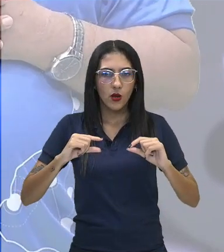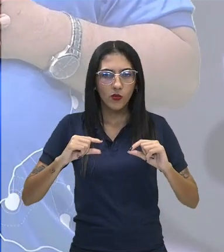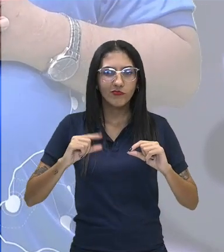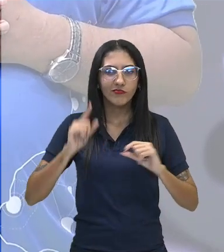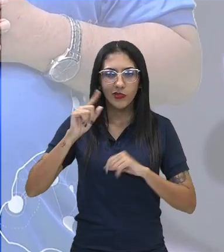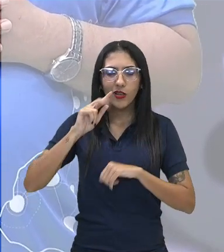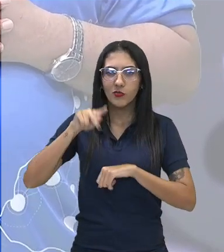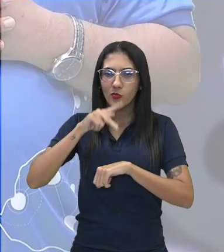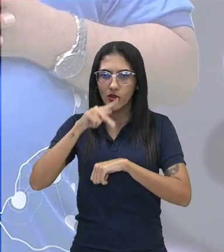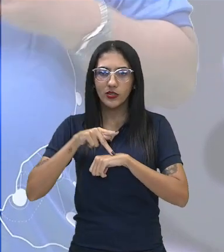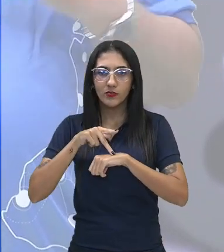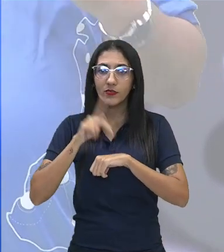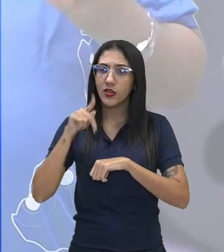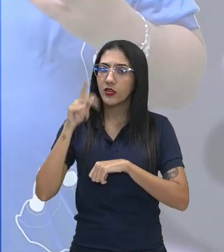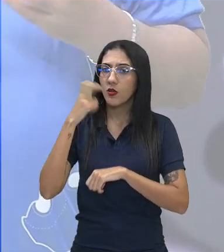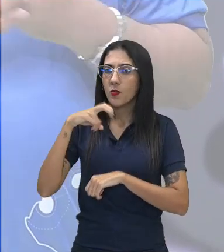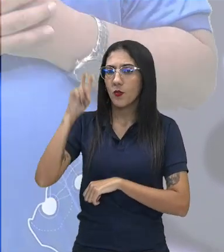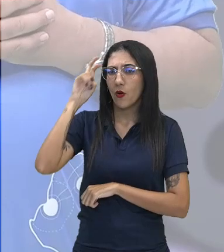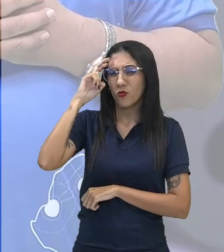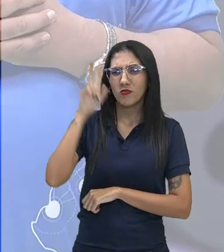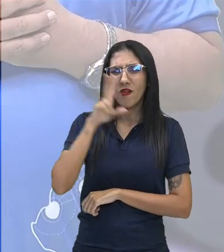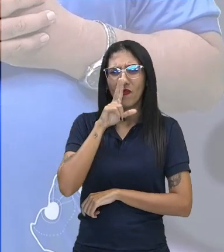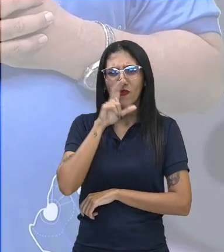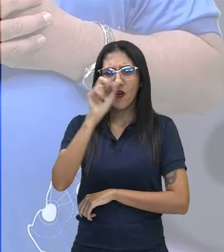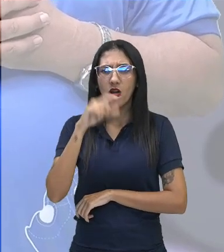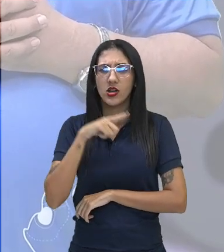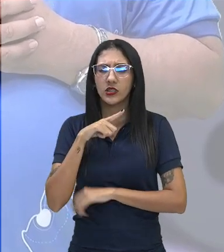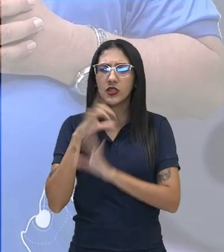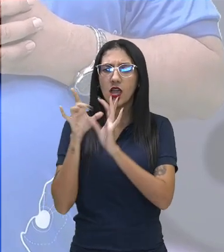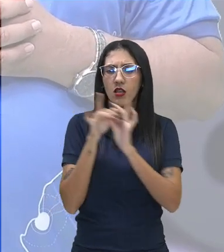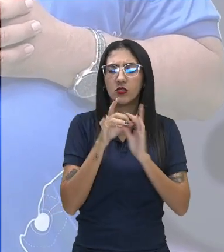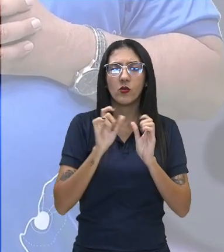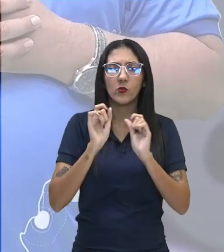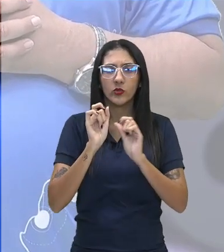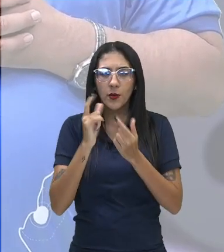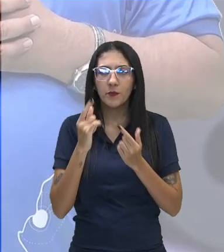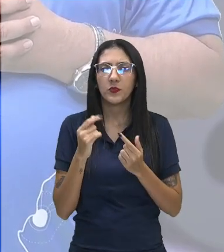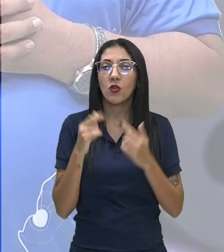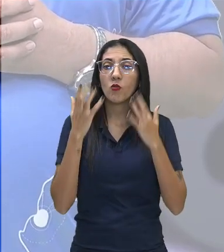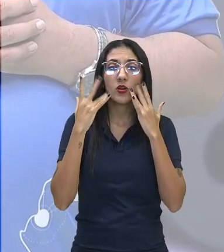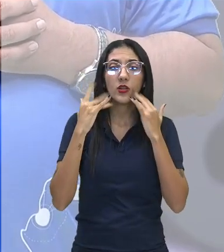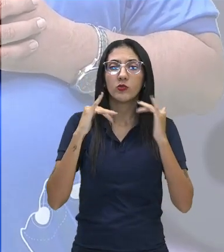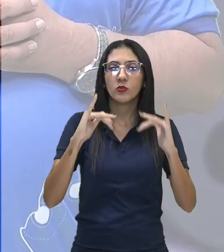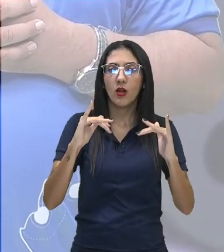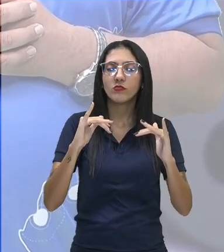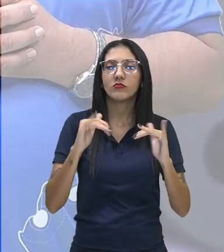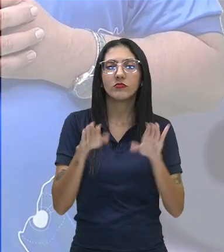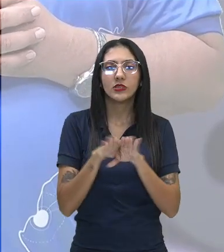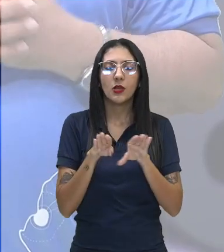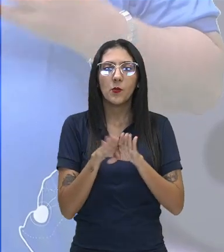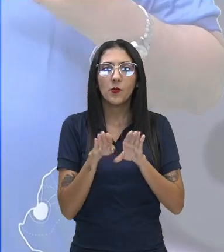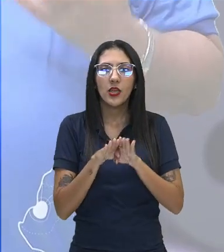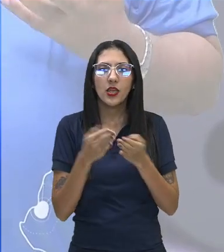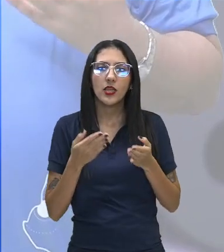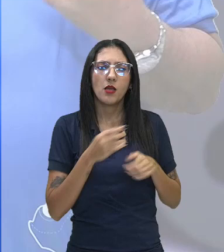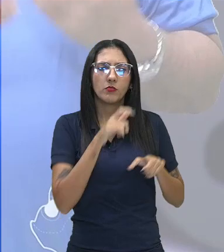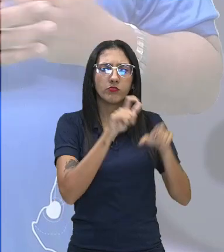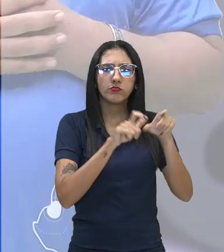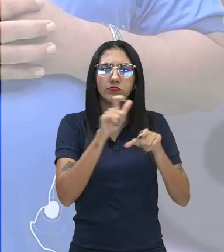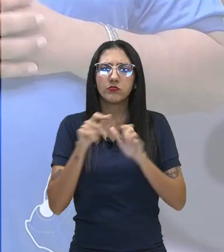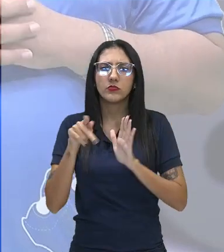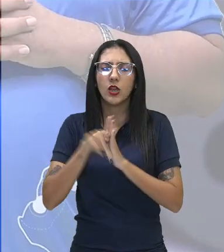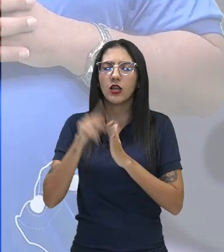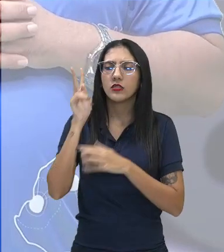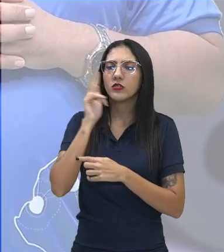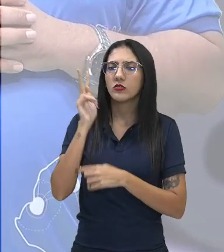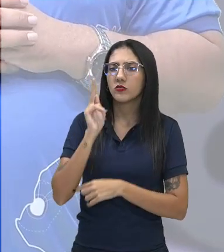japonesa. É uma cultura fortemente ligada aos elementos da natureza e também aos personagens mais icônicos da história